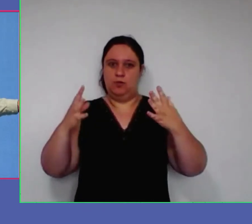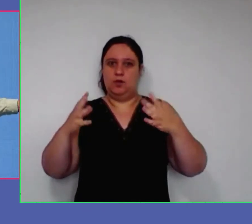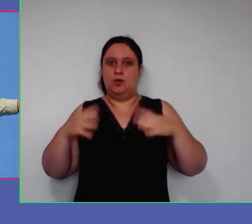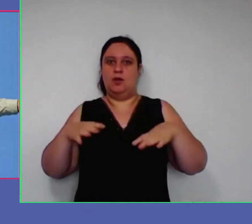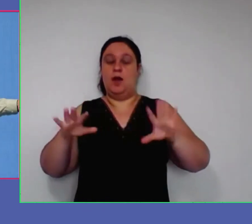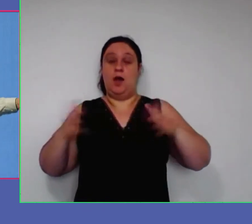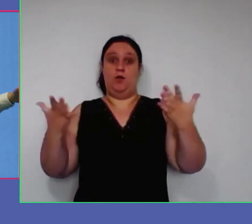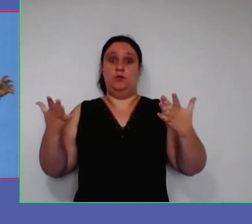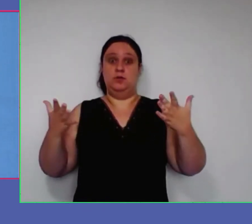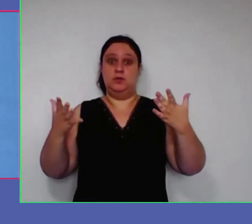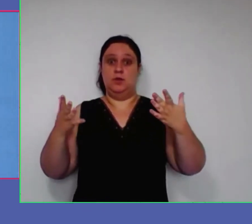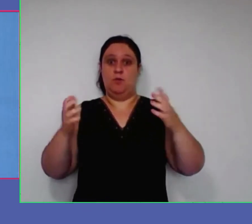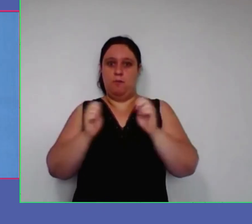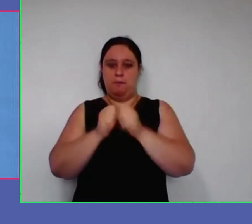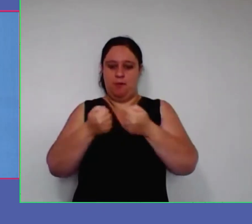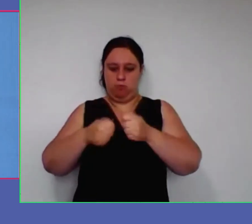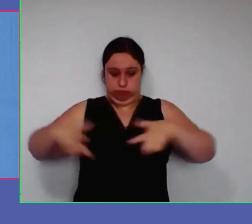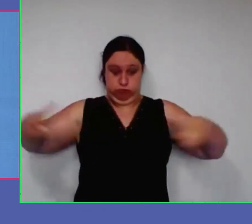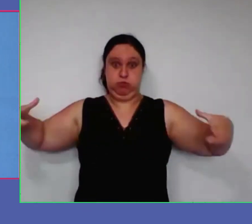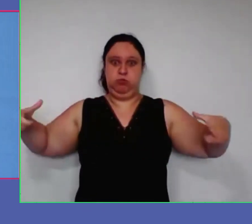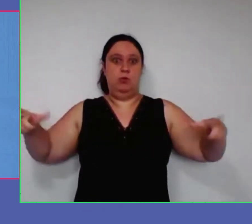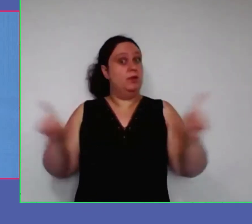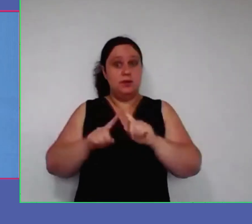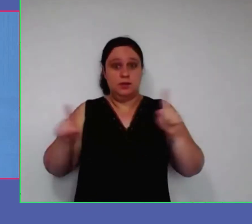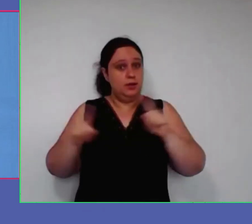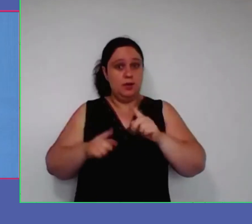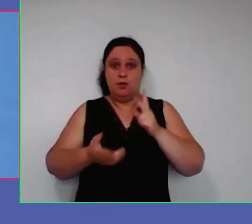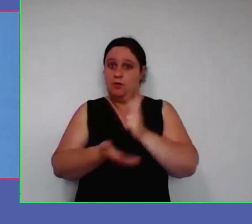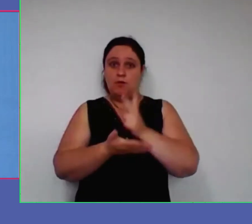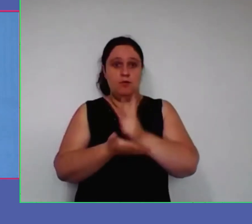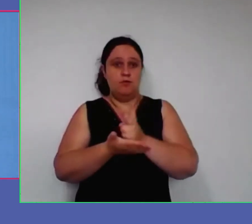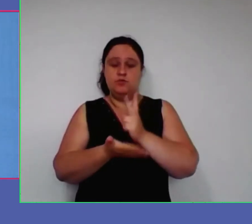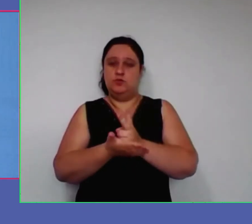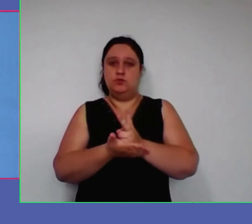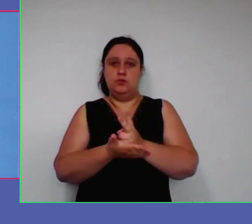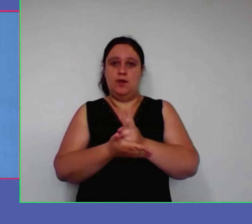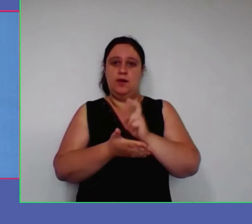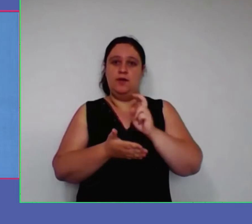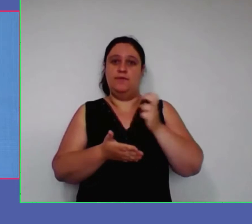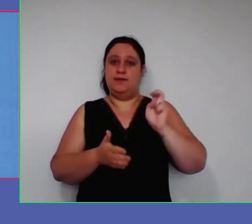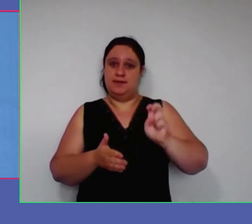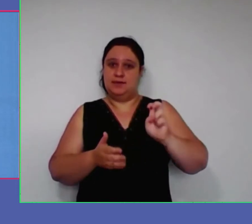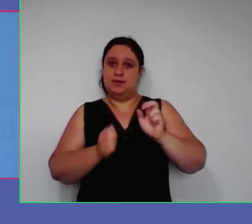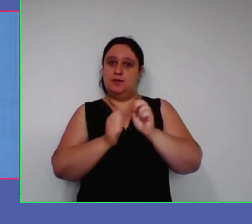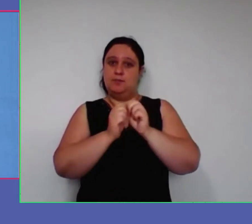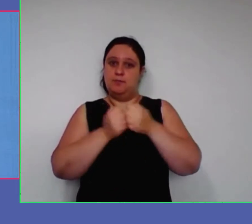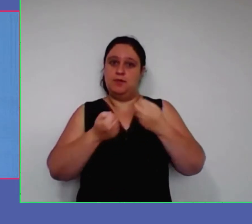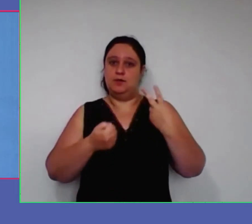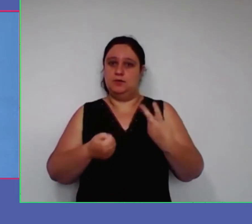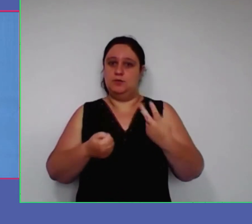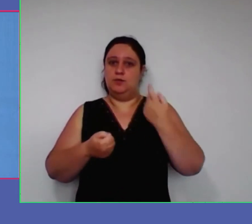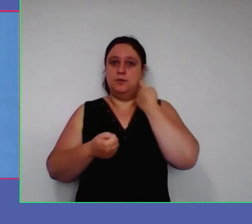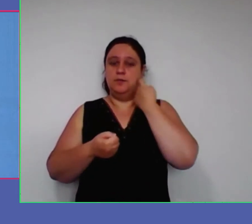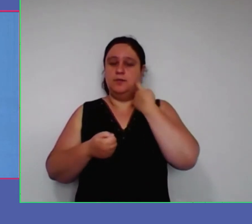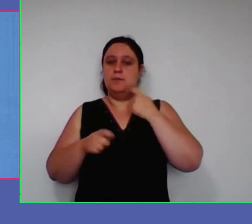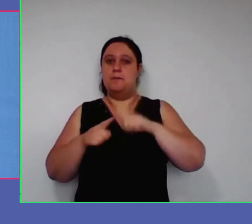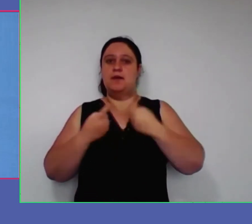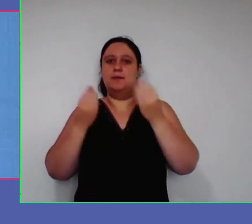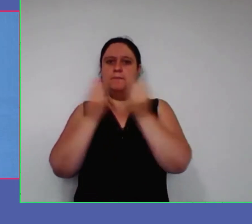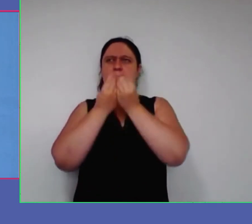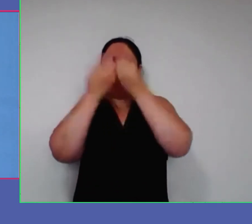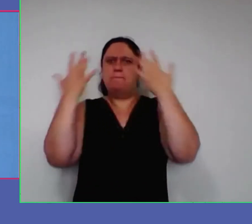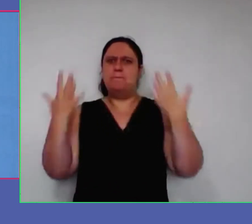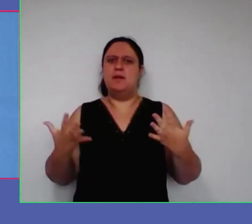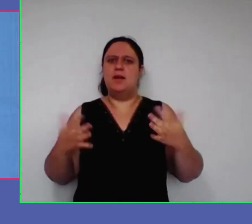não. Continuavam os 5 pães e 2 peixes. O milagre realmente aconteceu